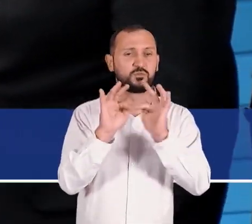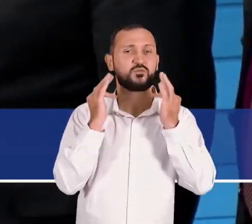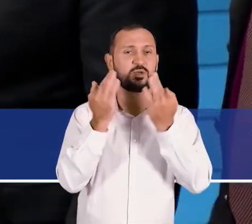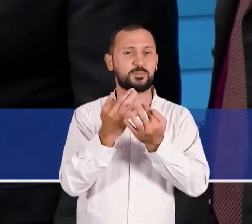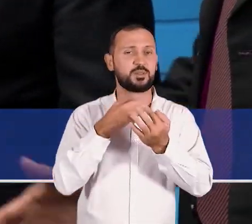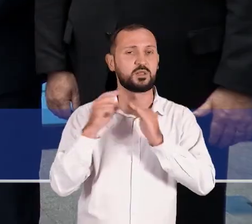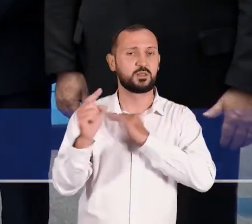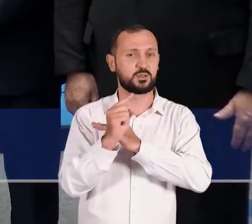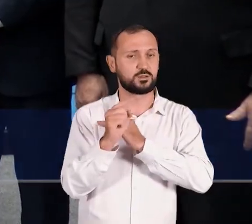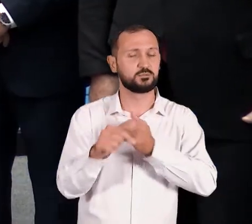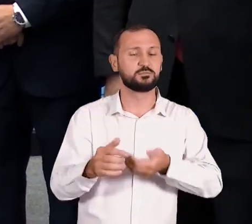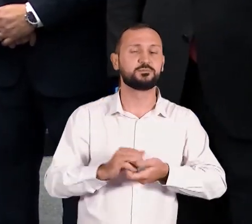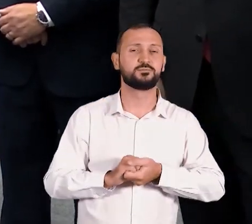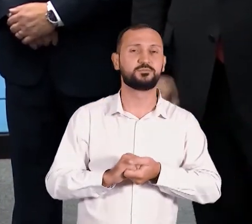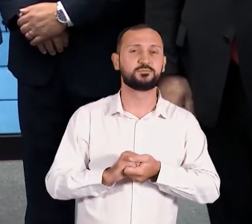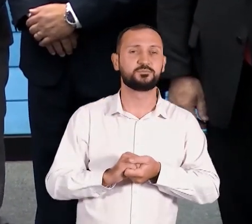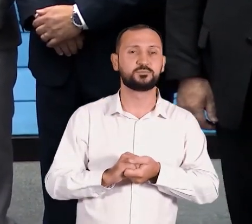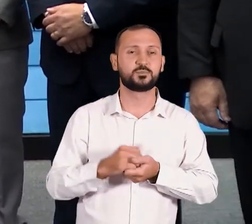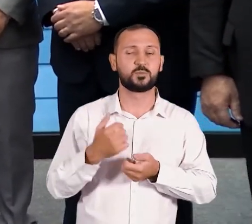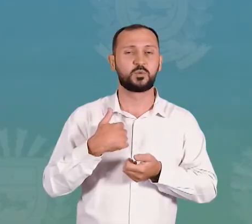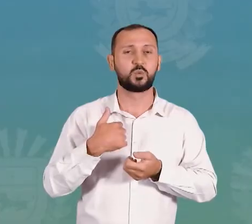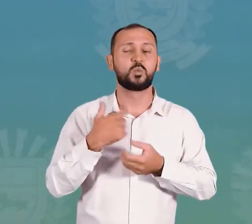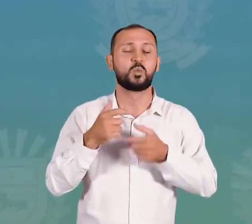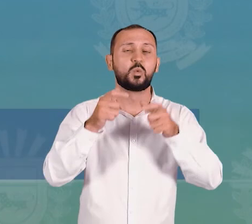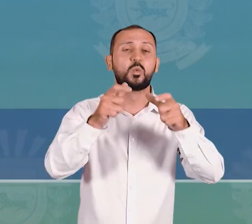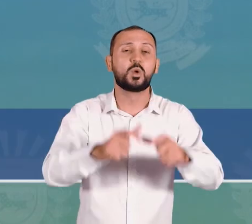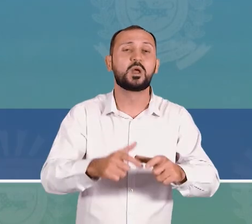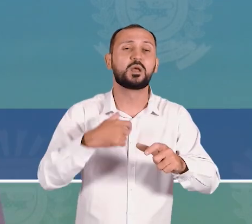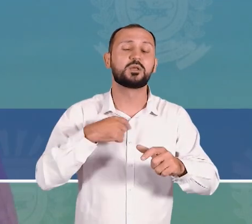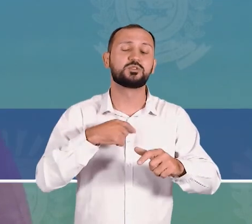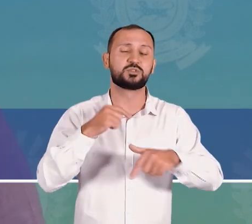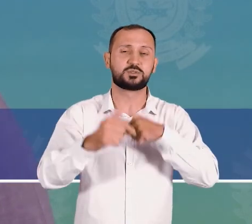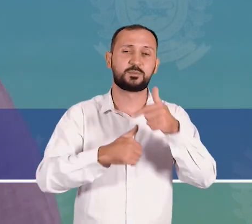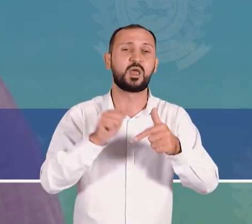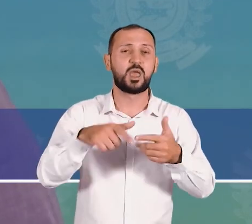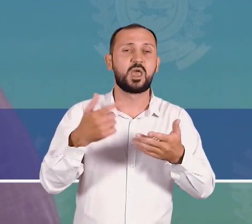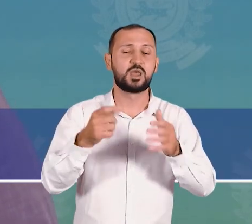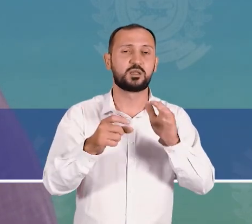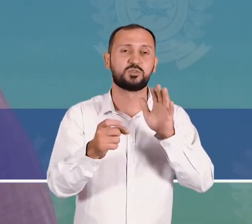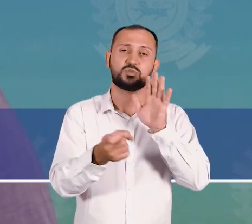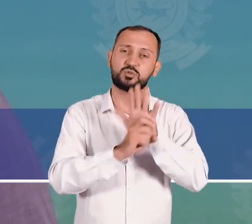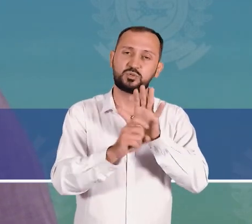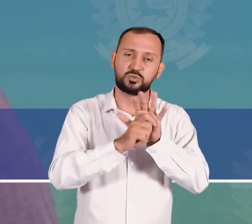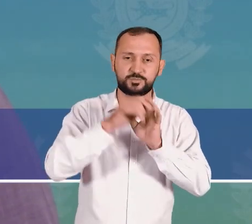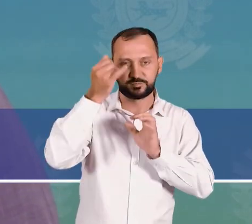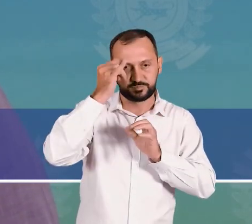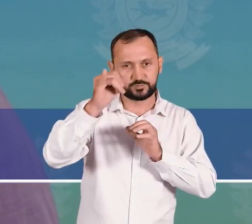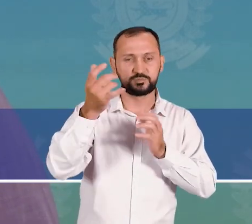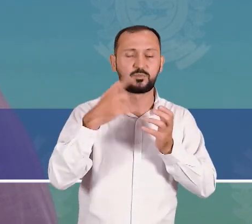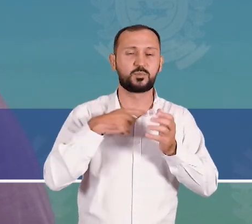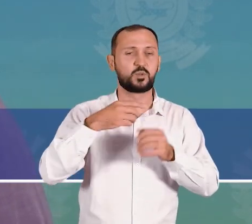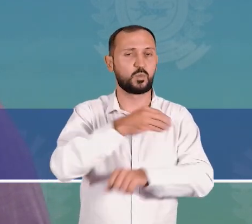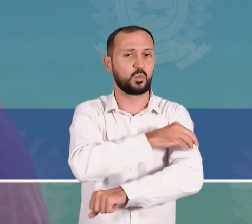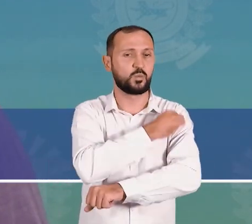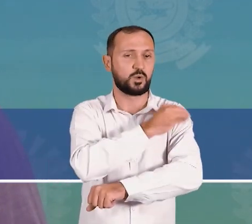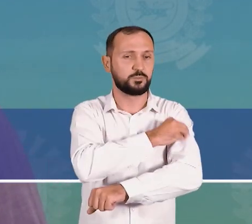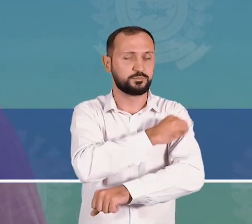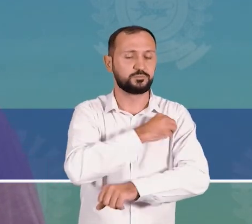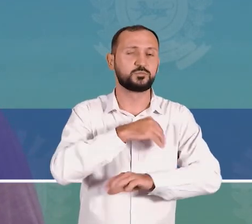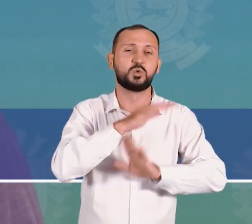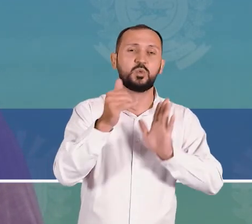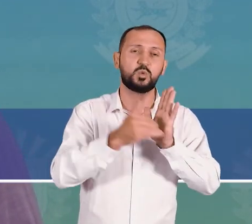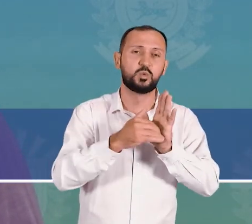pessoas e suas famílias, atendidas pela entidade. Um dos nossos nichos de trabalho é a prevenção às drogas, né? Ao álcool